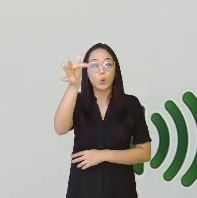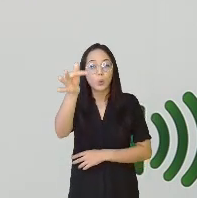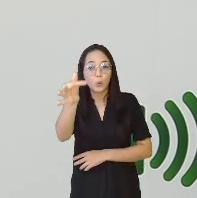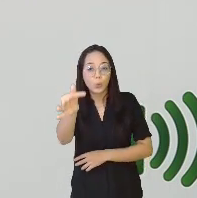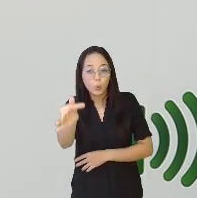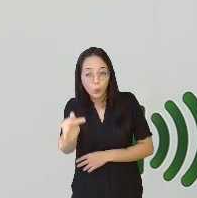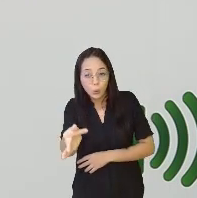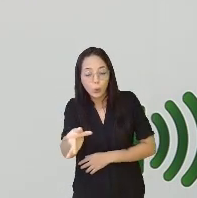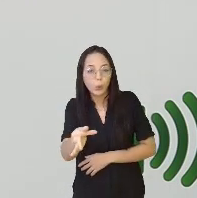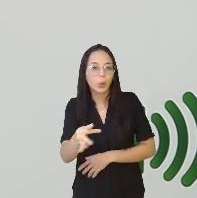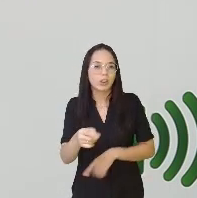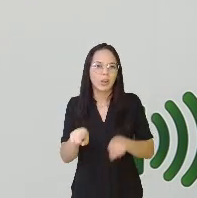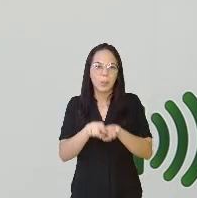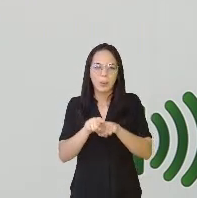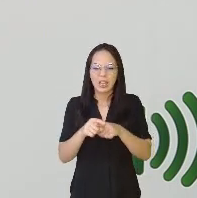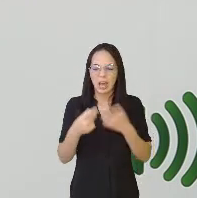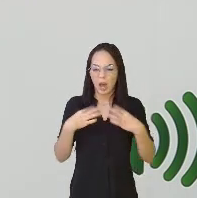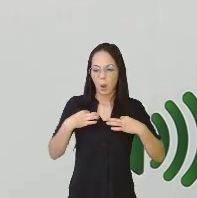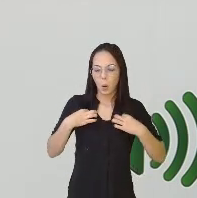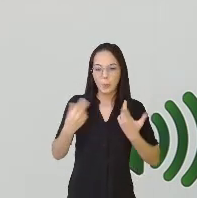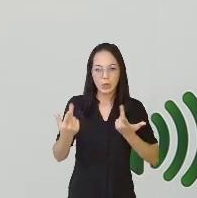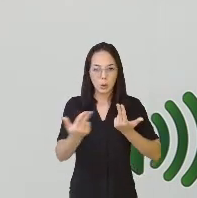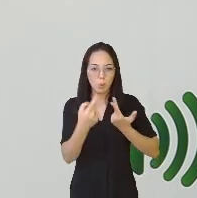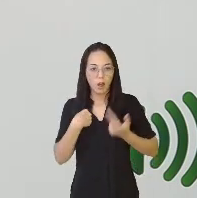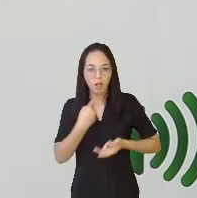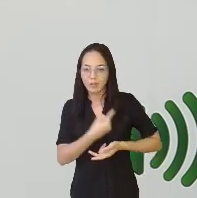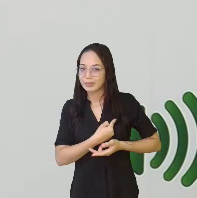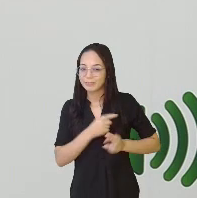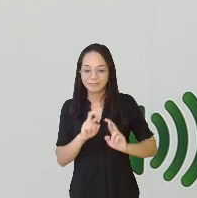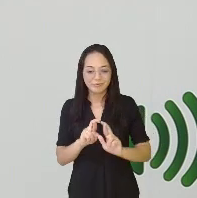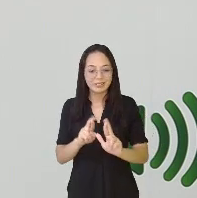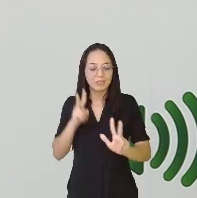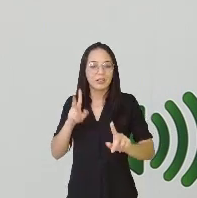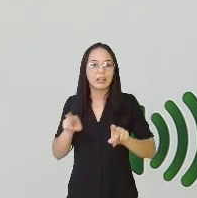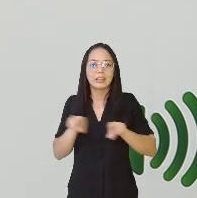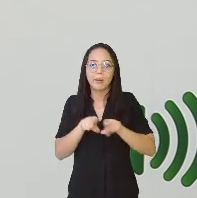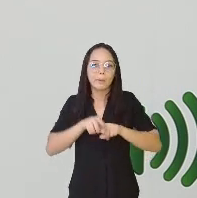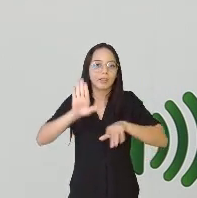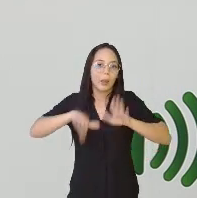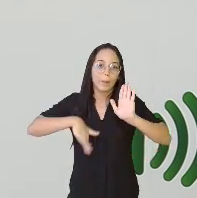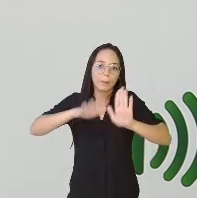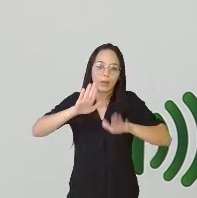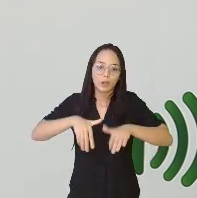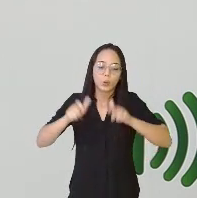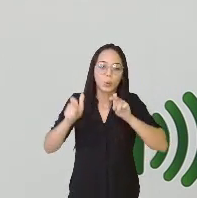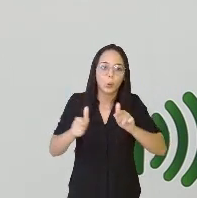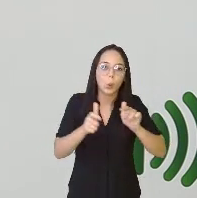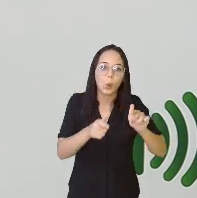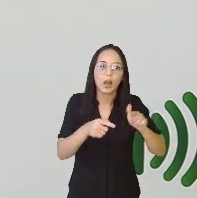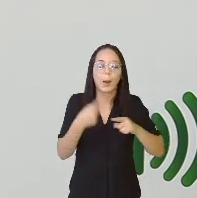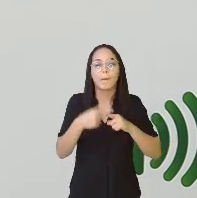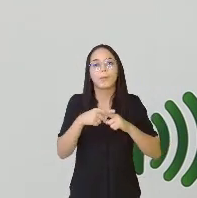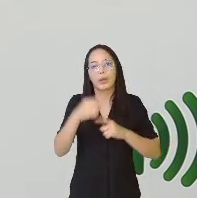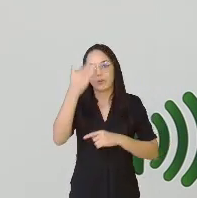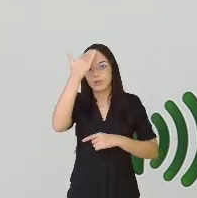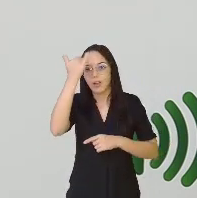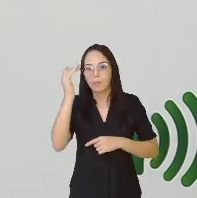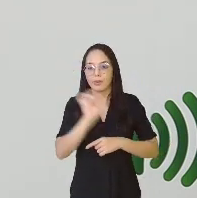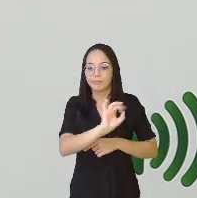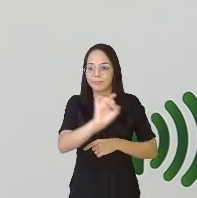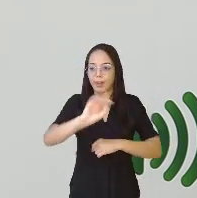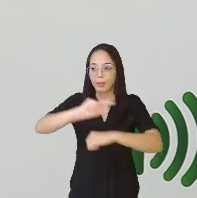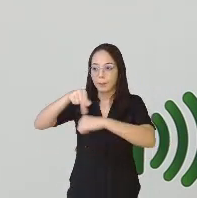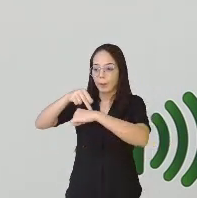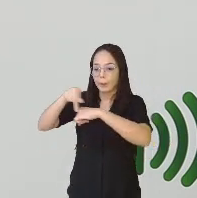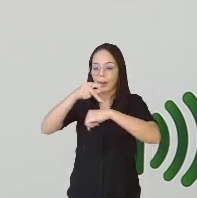mesma forma, eles não vão usar uma roupa como a que nós usamos. Também depende do lugar que vai se passar, porque você sabe que cada país